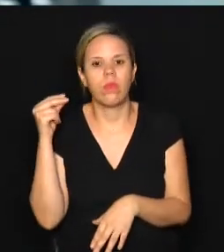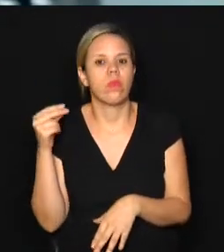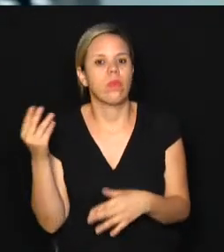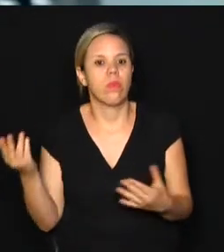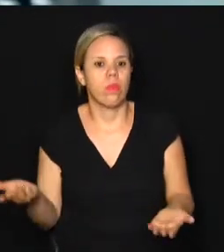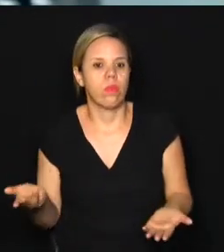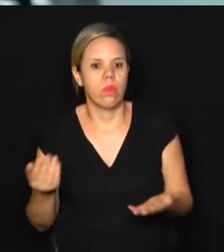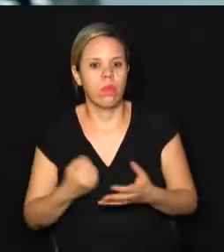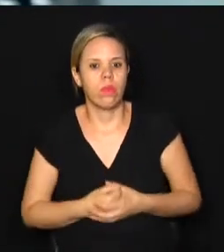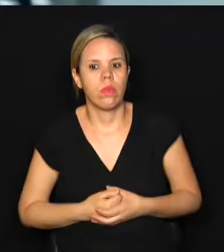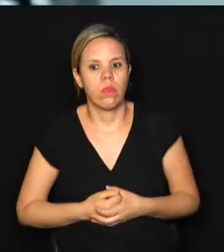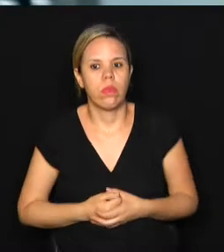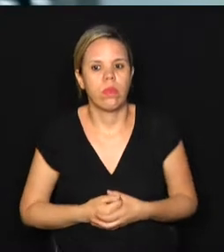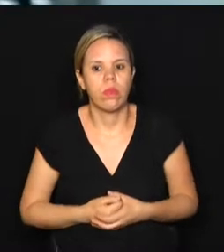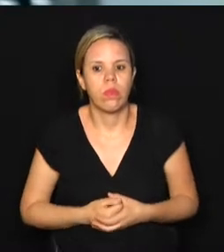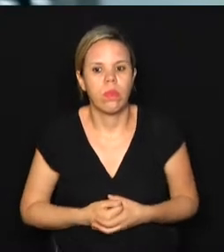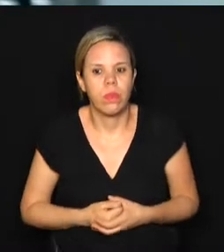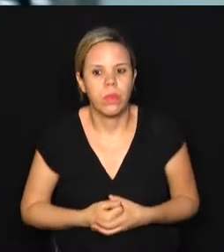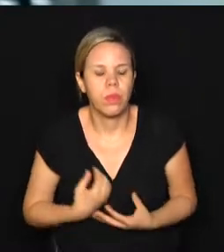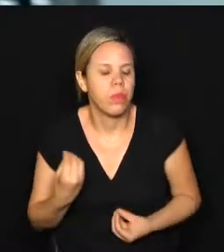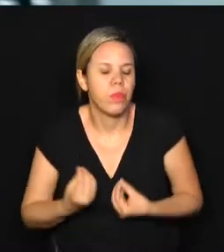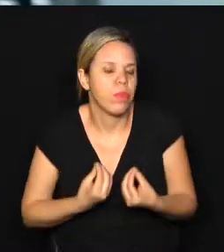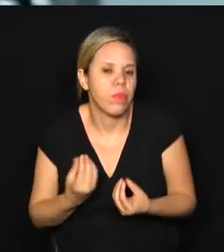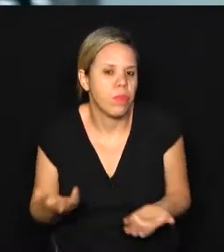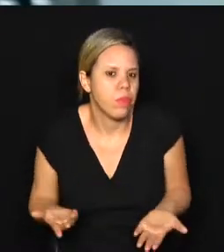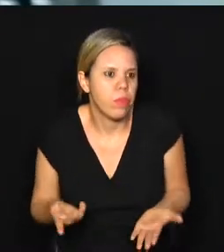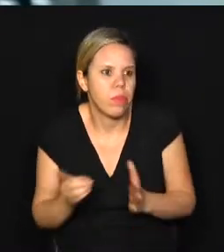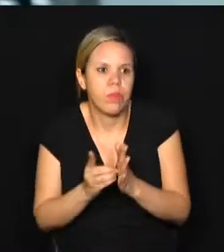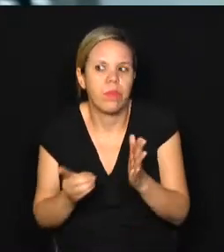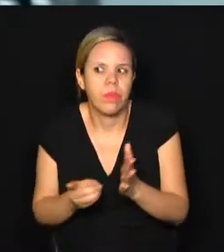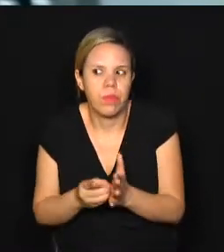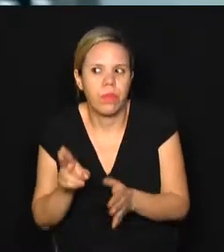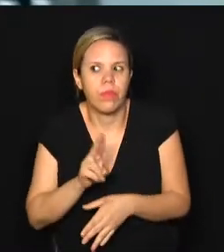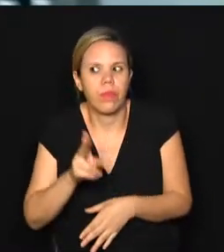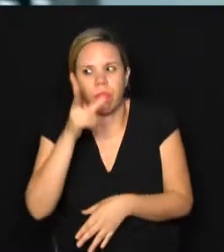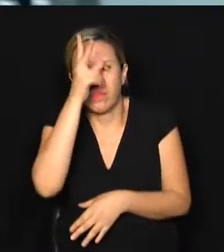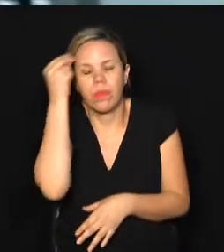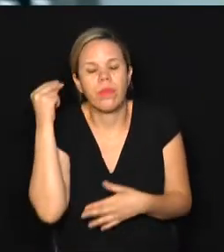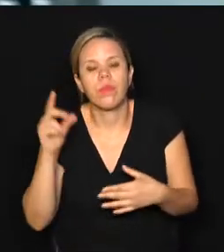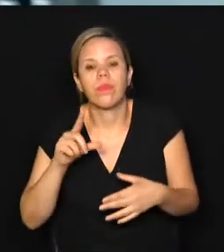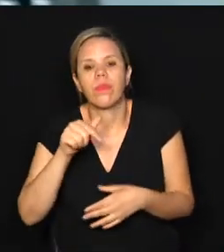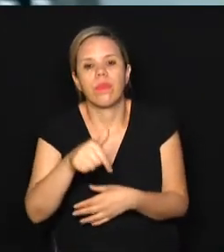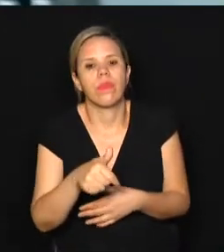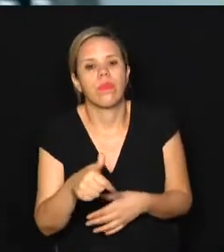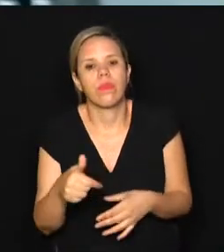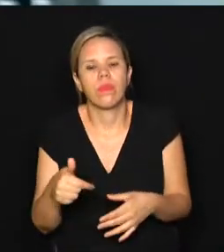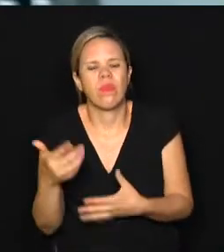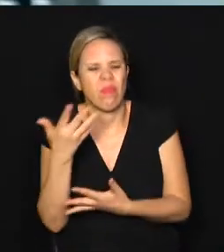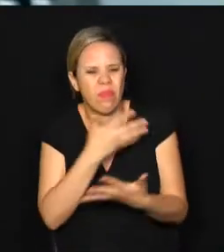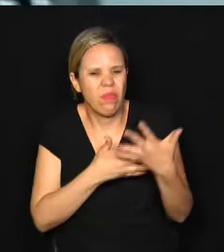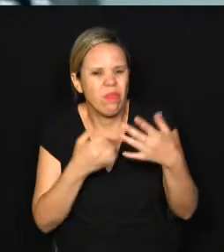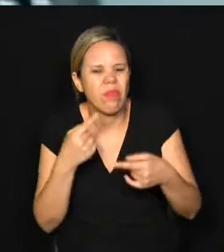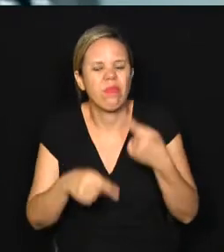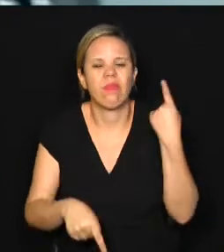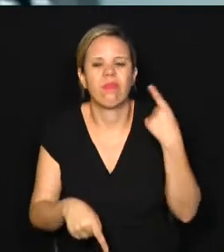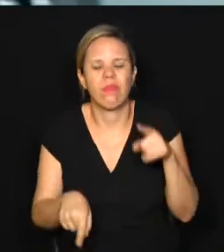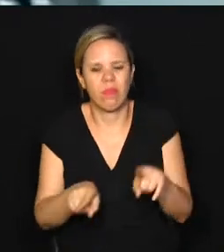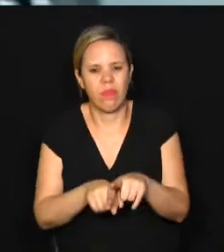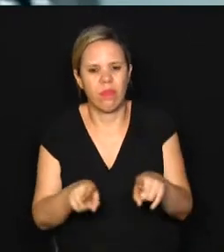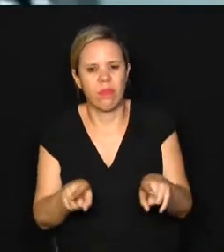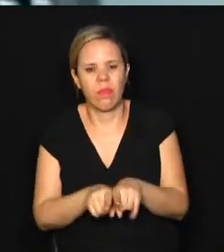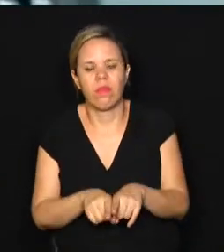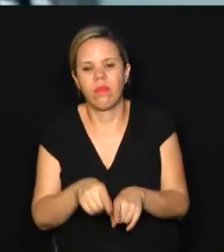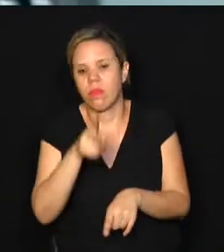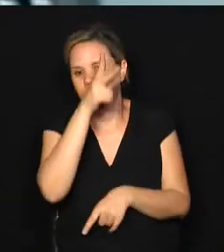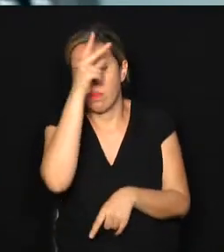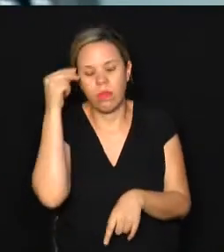propriedades. Como assim que decreta de utilidade pública e depois é tudo atrapalhado, porque também passou da prefeitura agora